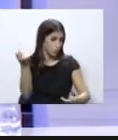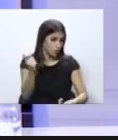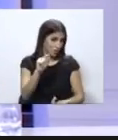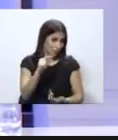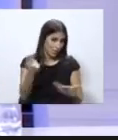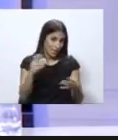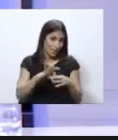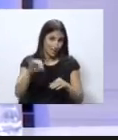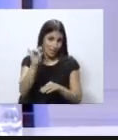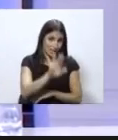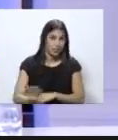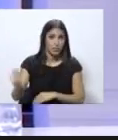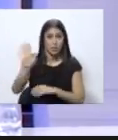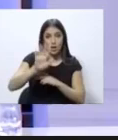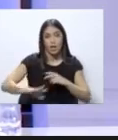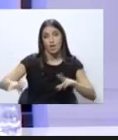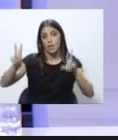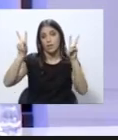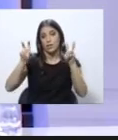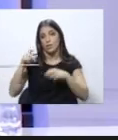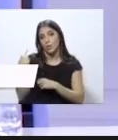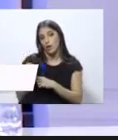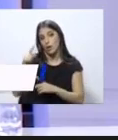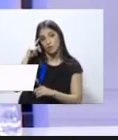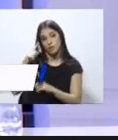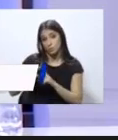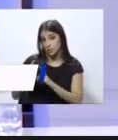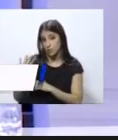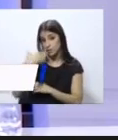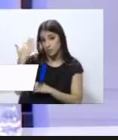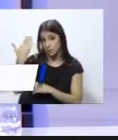título nacional, que é sempre o primeiro objetivo.